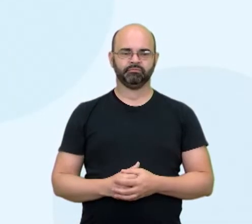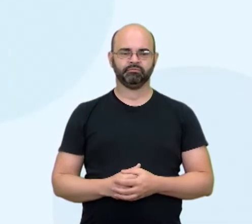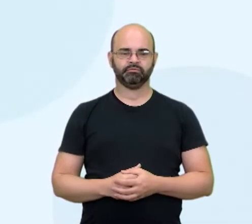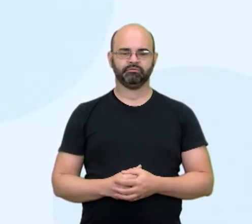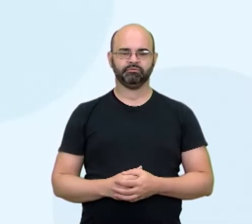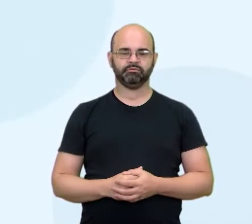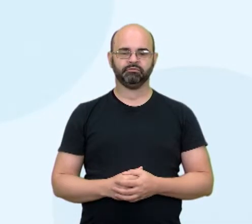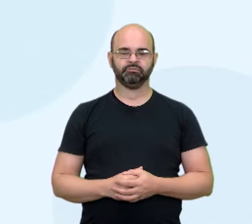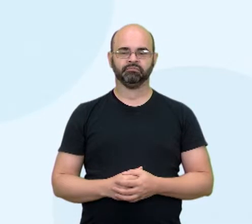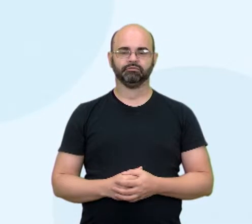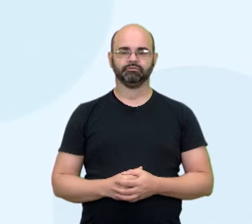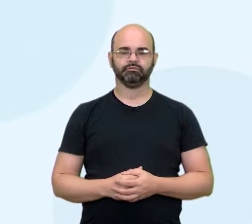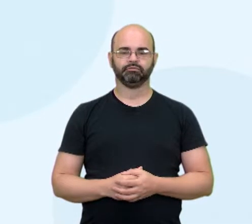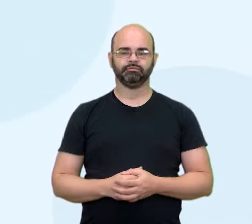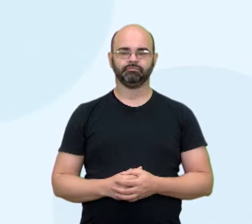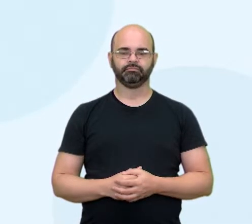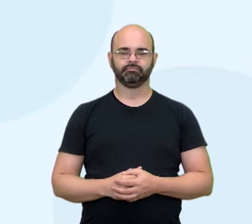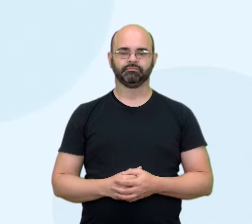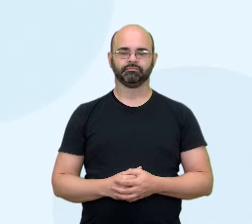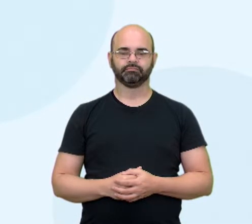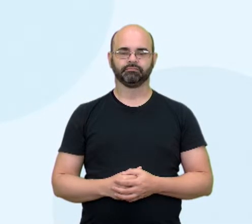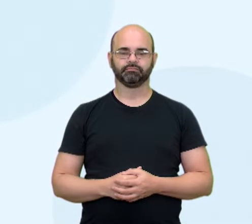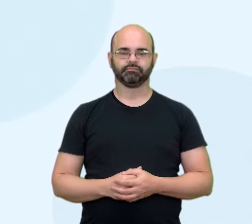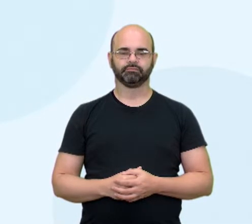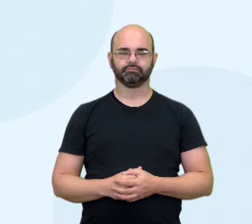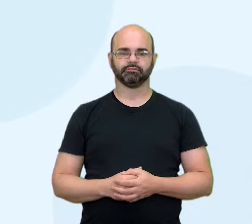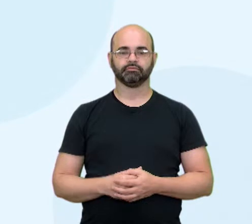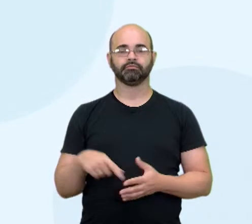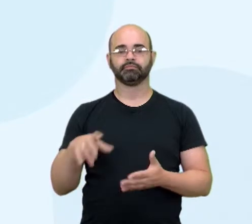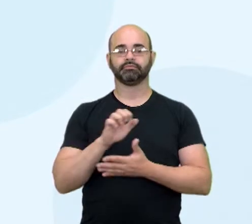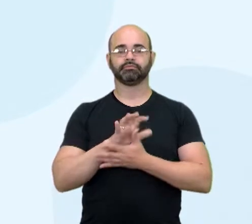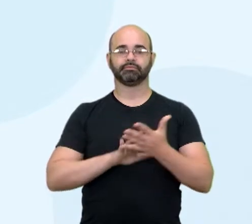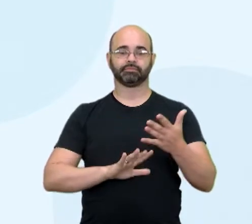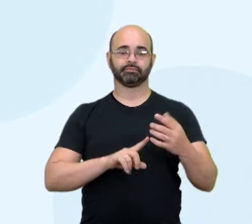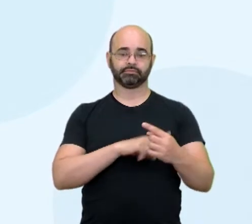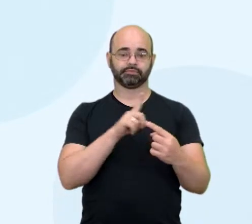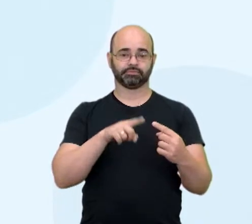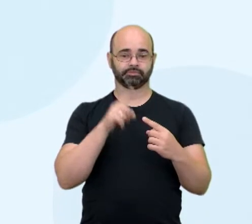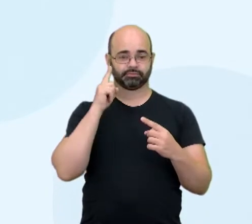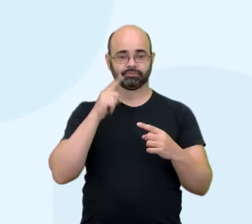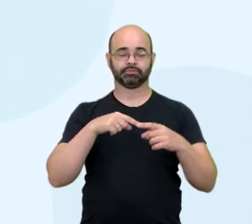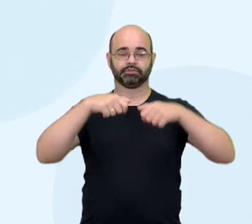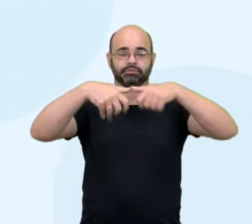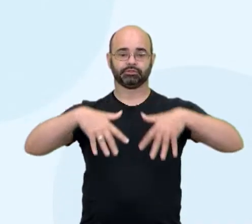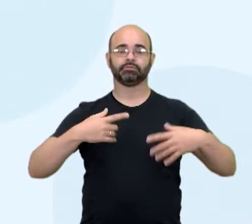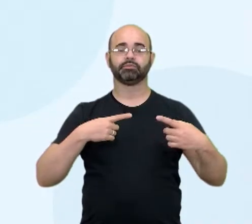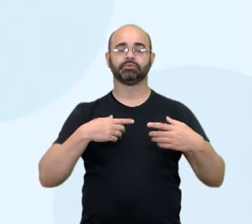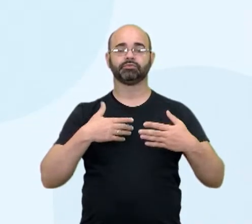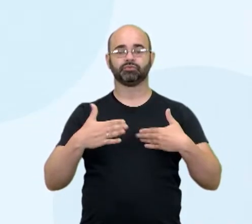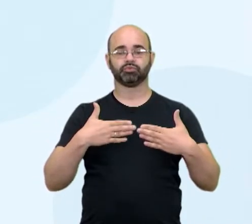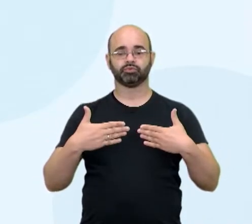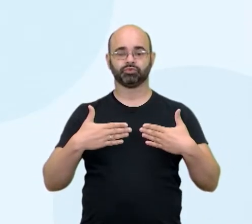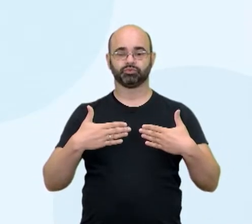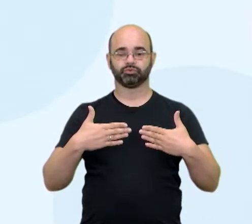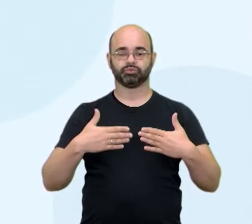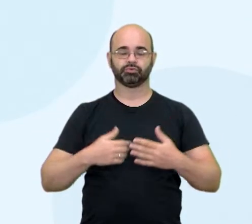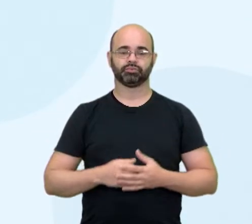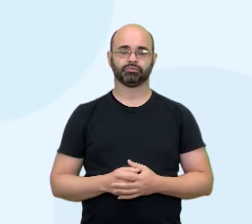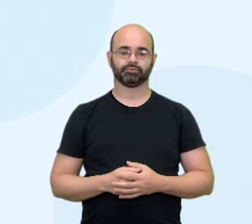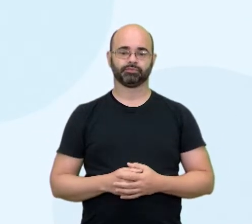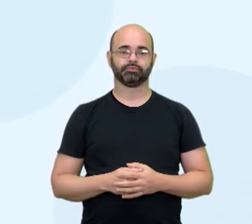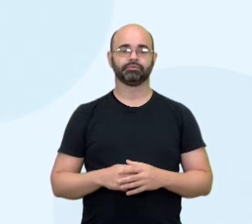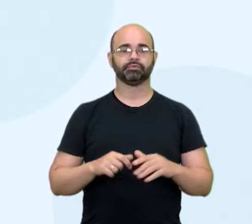objetivo desta atividade consiste na construção de um diagrama de fluxo, tendo como foco o mundo do trabalho